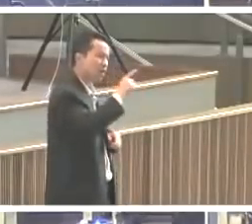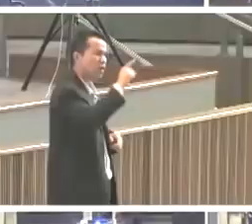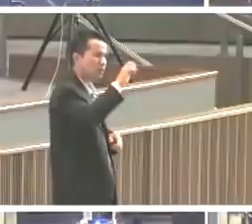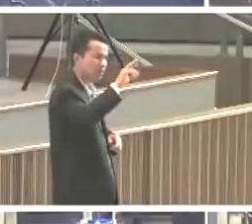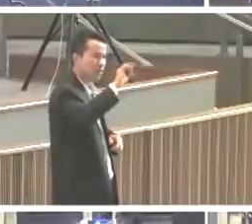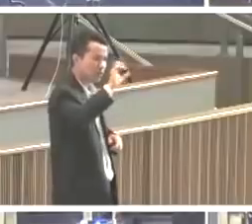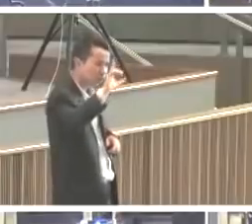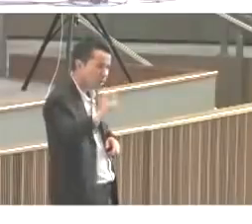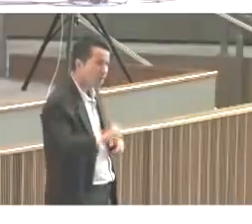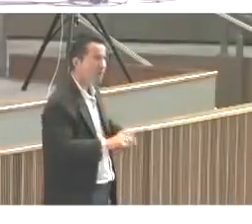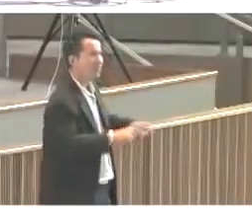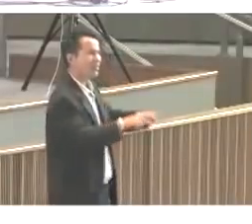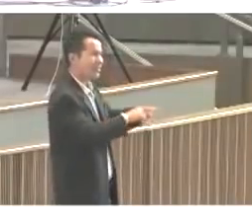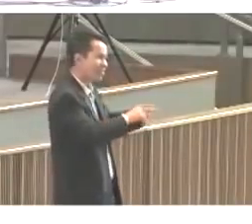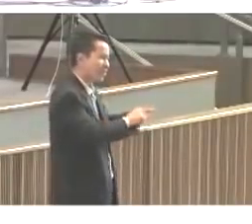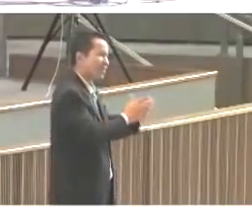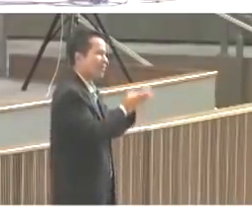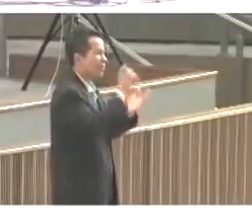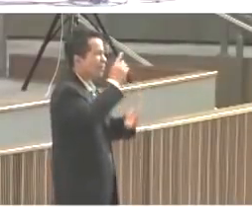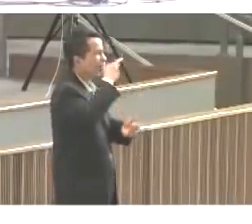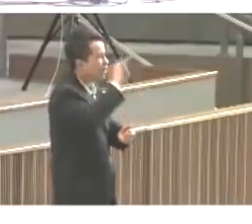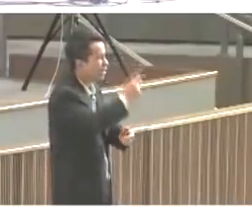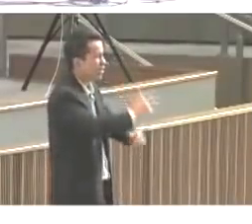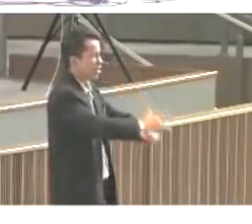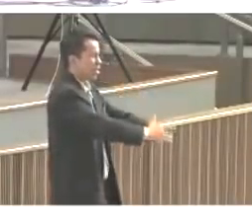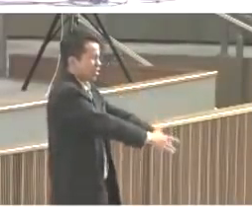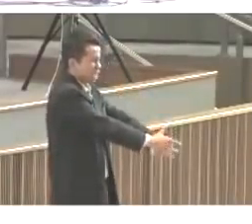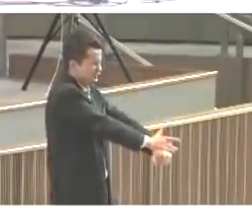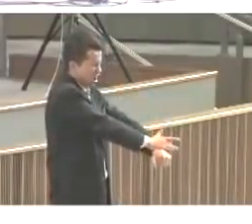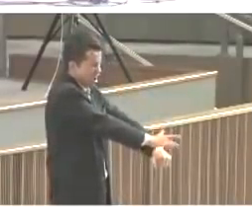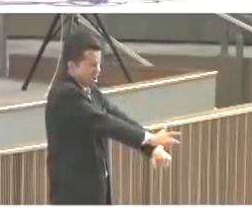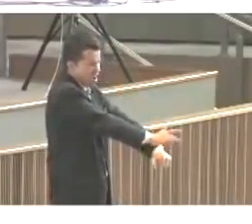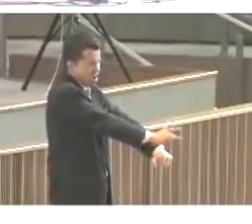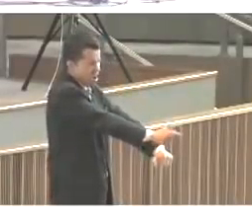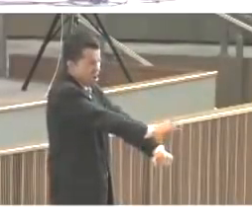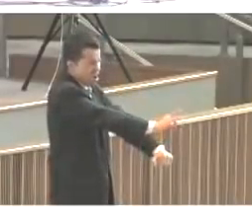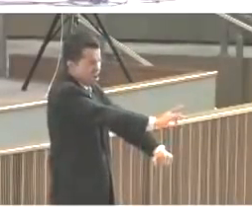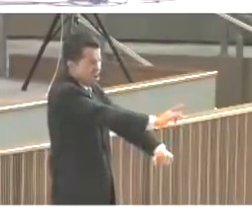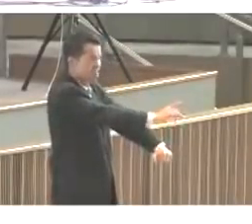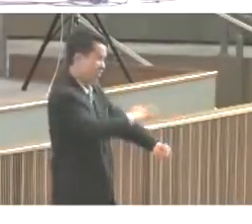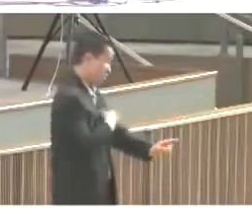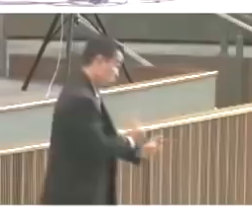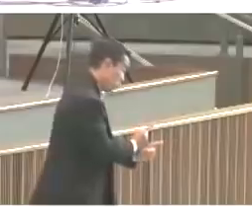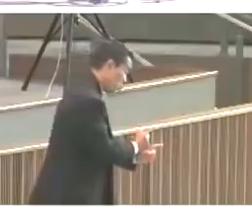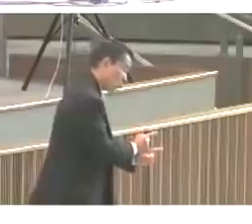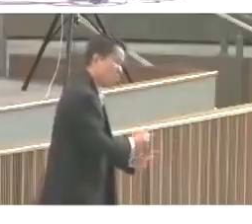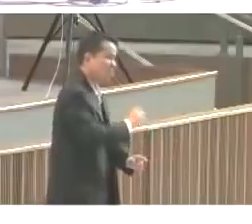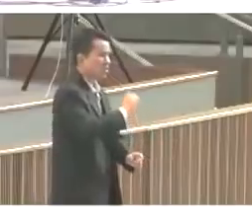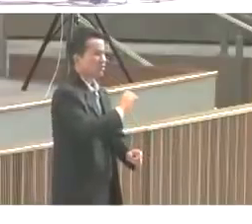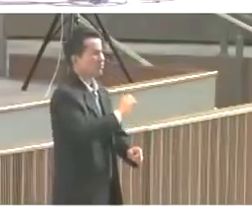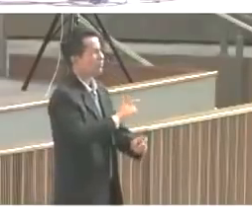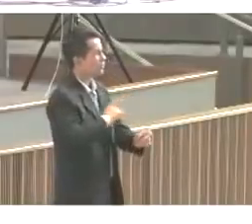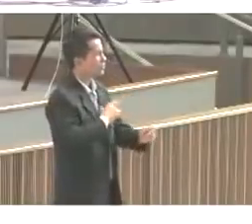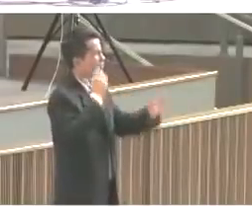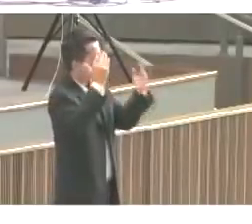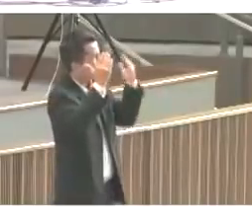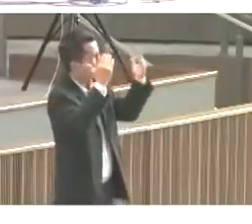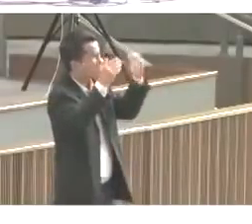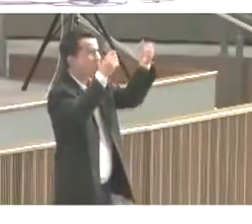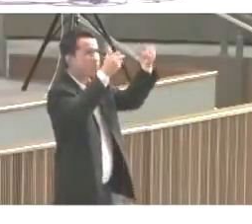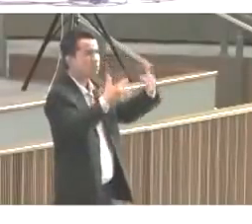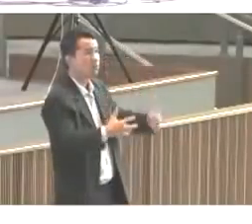a luta da nossa decisão. Qualquer pessoa que perde ou evita o seu